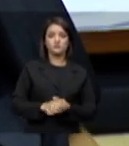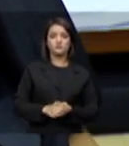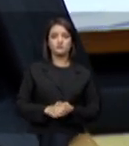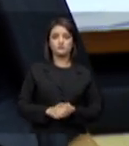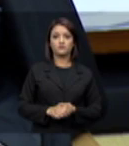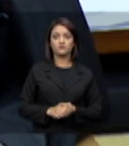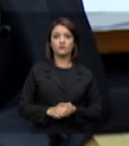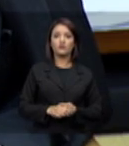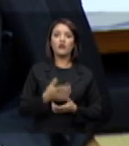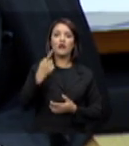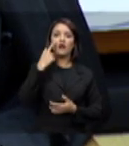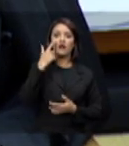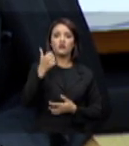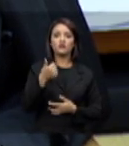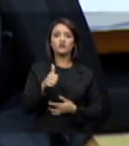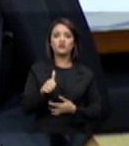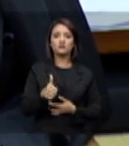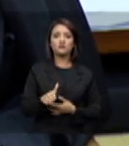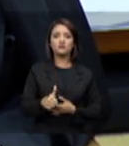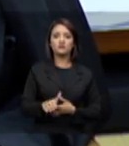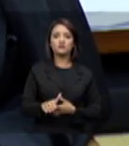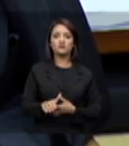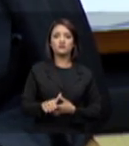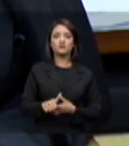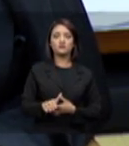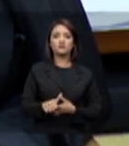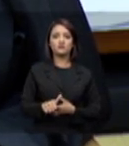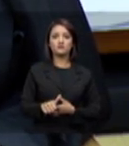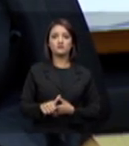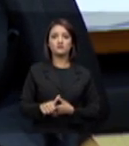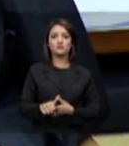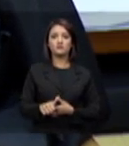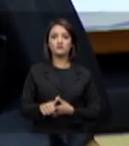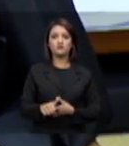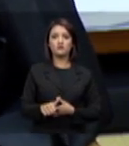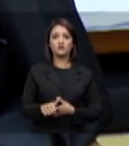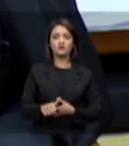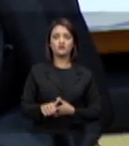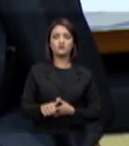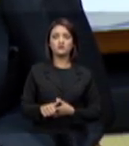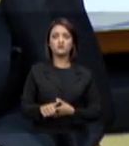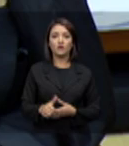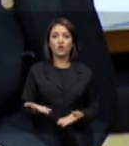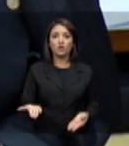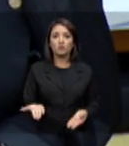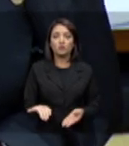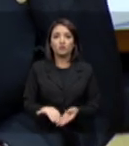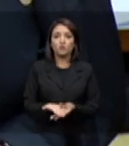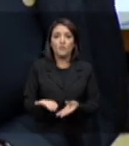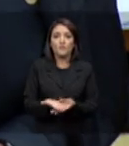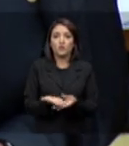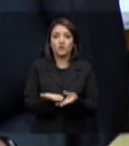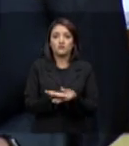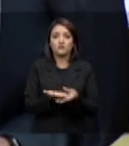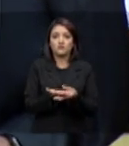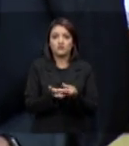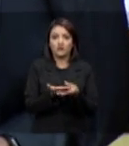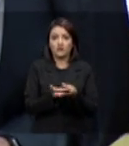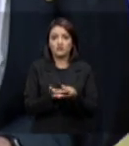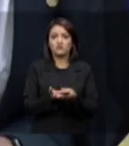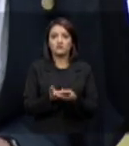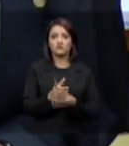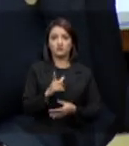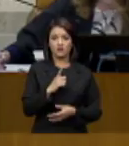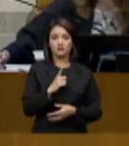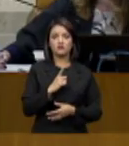penais análise fala da situação jurídica e o penso conselho nacional de justiça